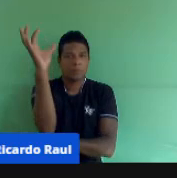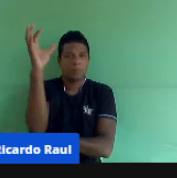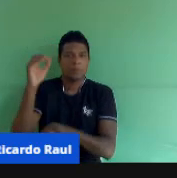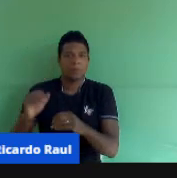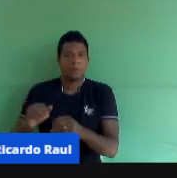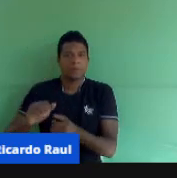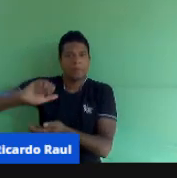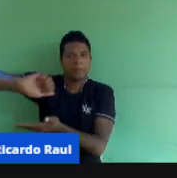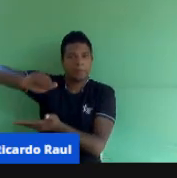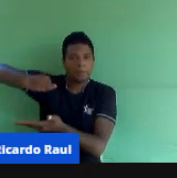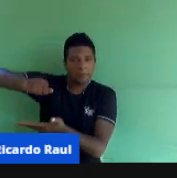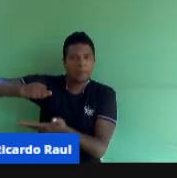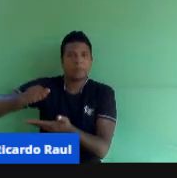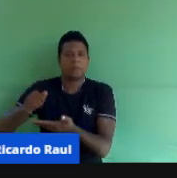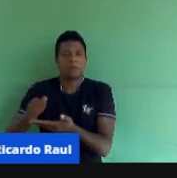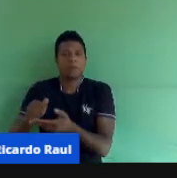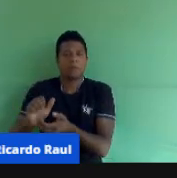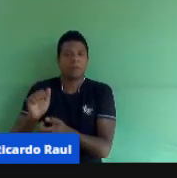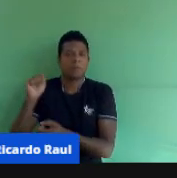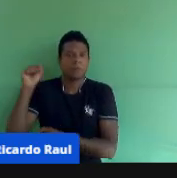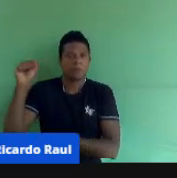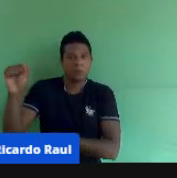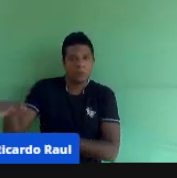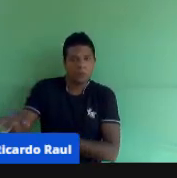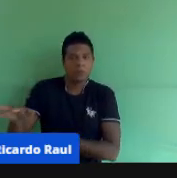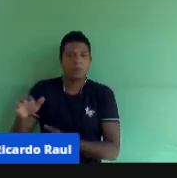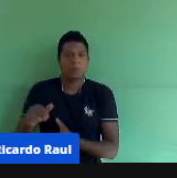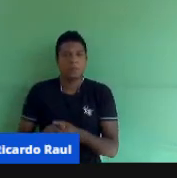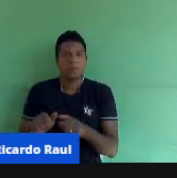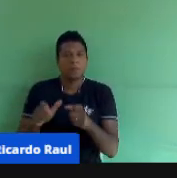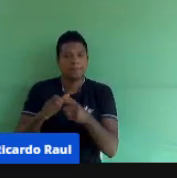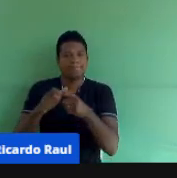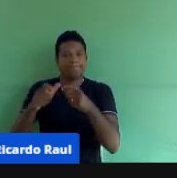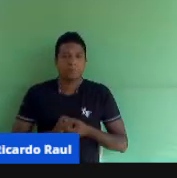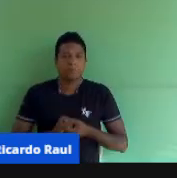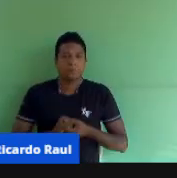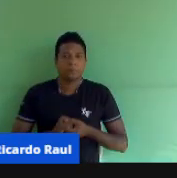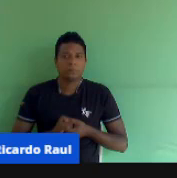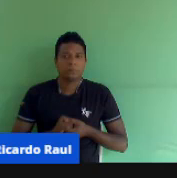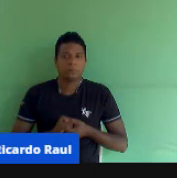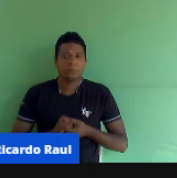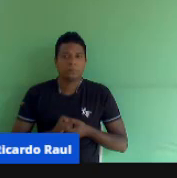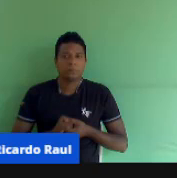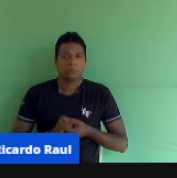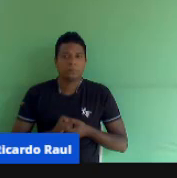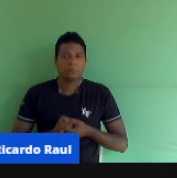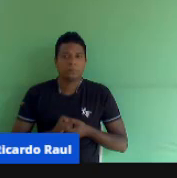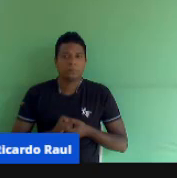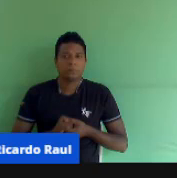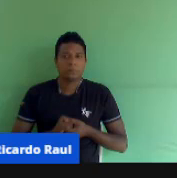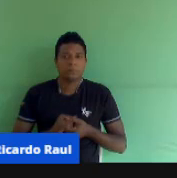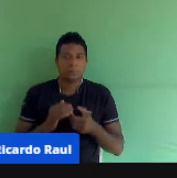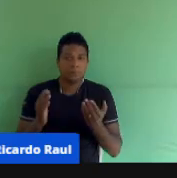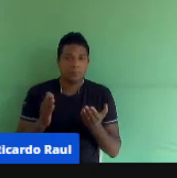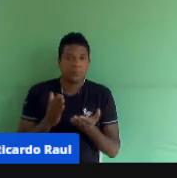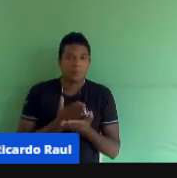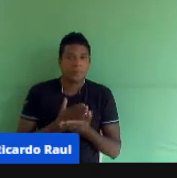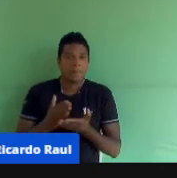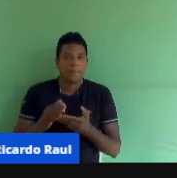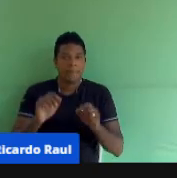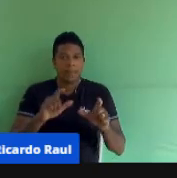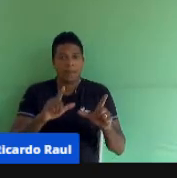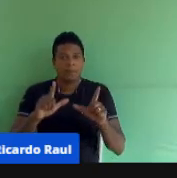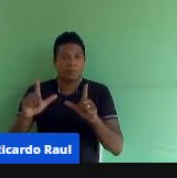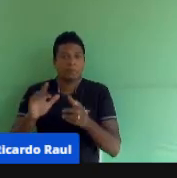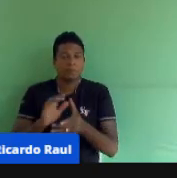o lixo no lixo. Nós temos que ter uma visão um pouco mais ampla, bem mais ampla do que isso. Então, agora, a partir do próximo slide, vocês vão